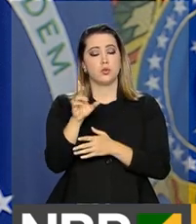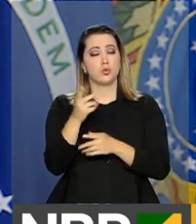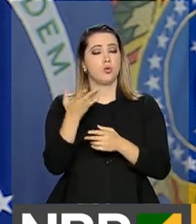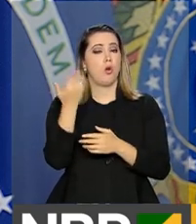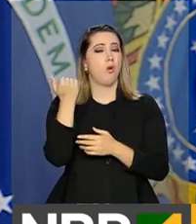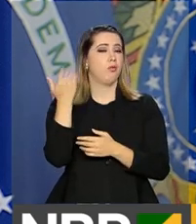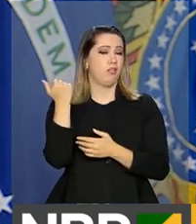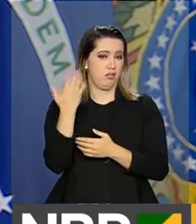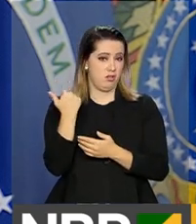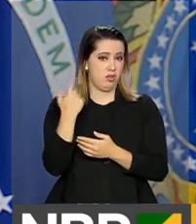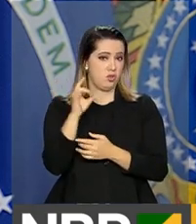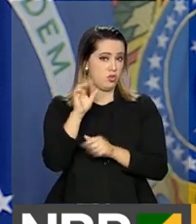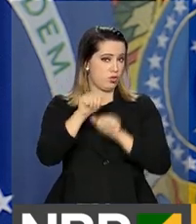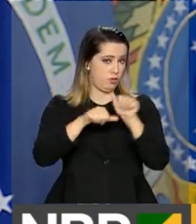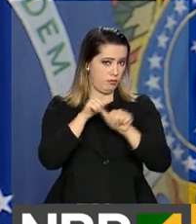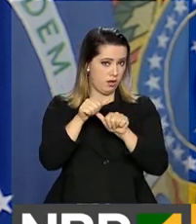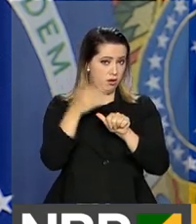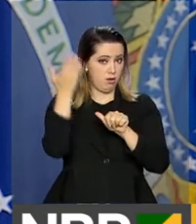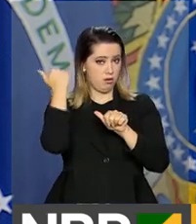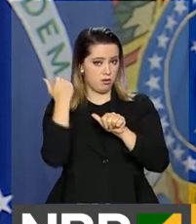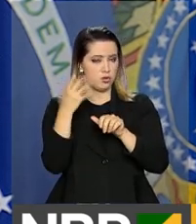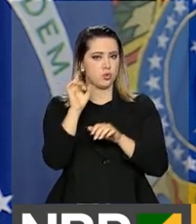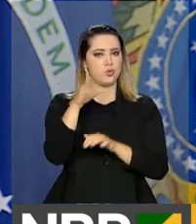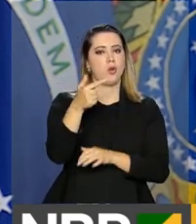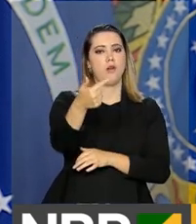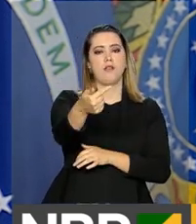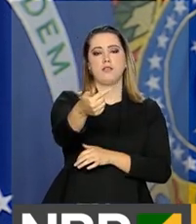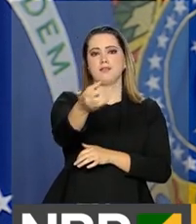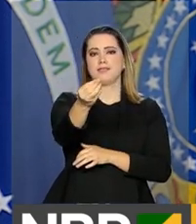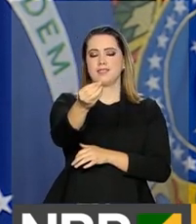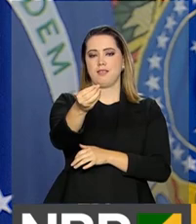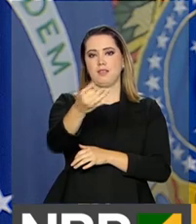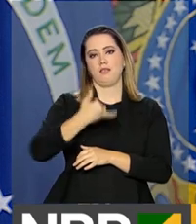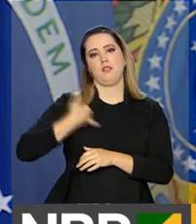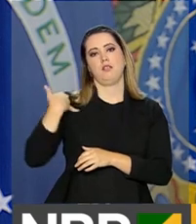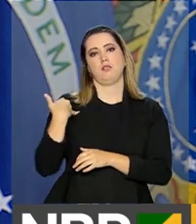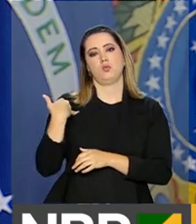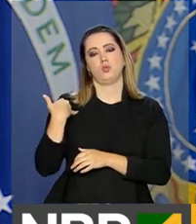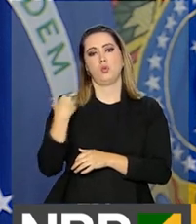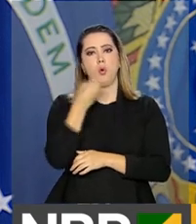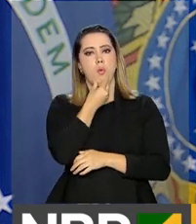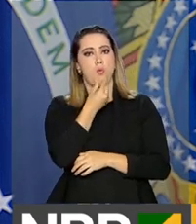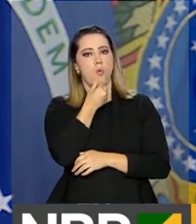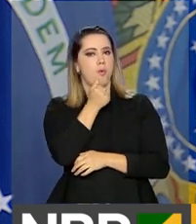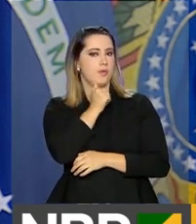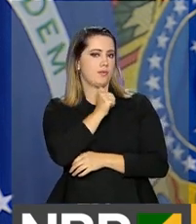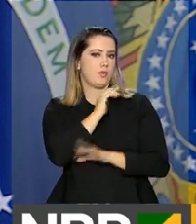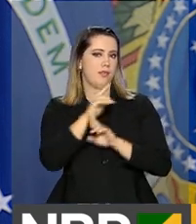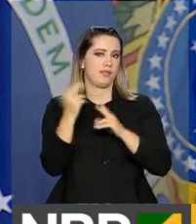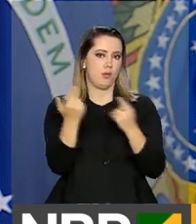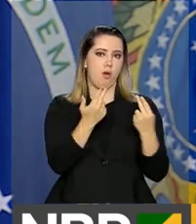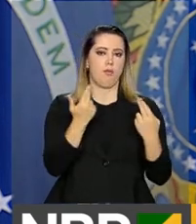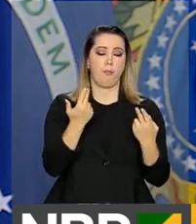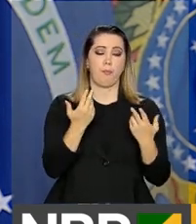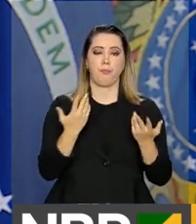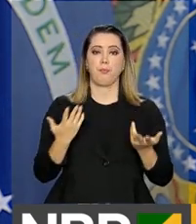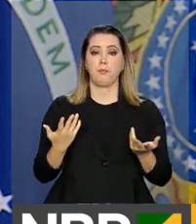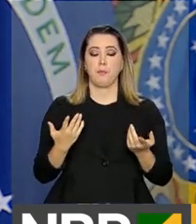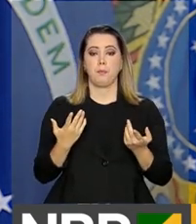sacar quando se atingir essa idade de 70 anos para homens e mulheres